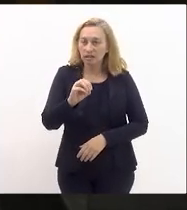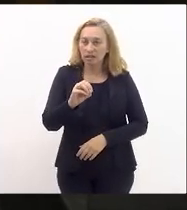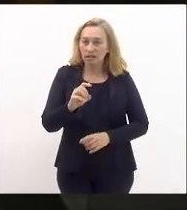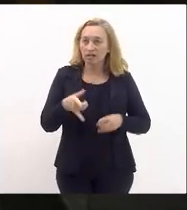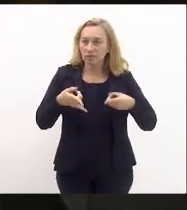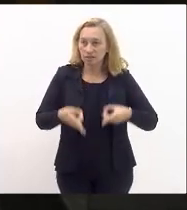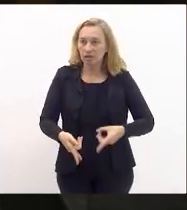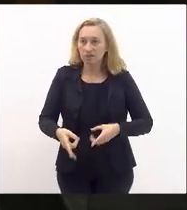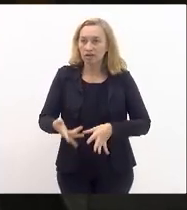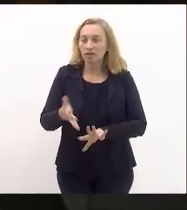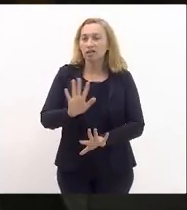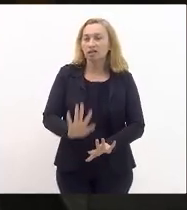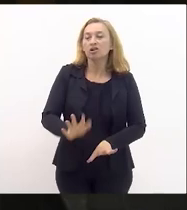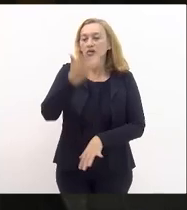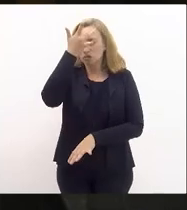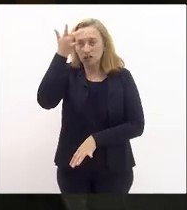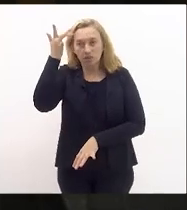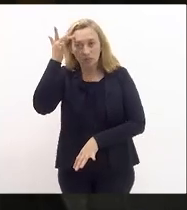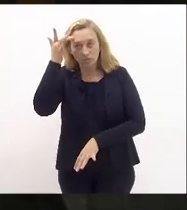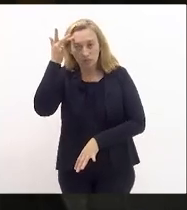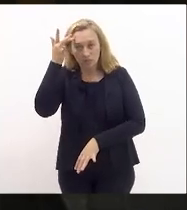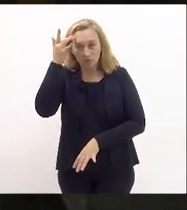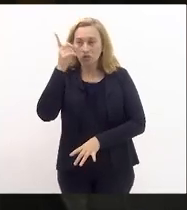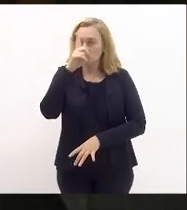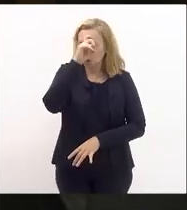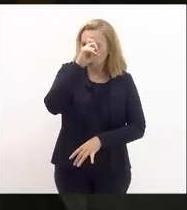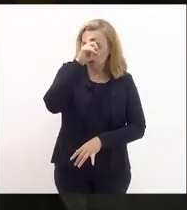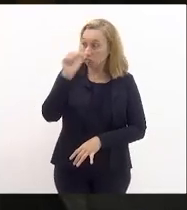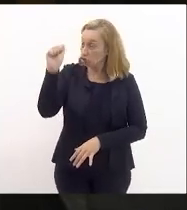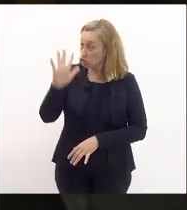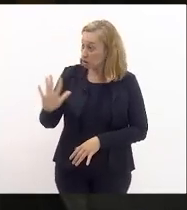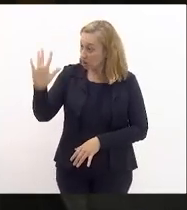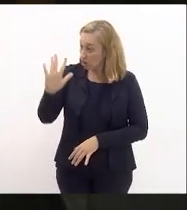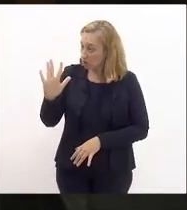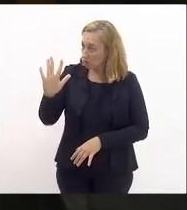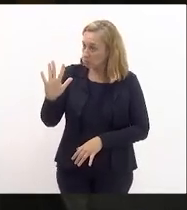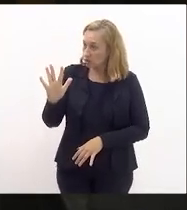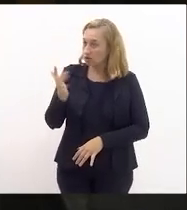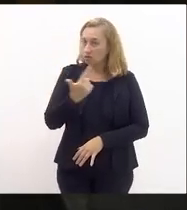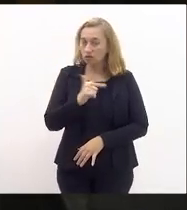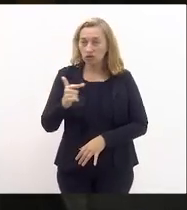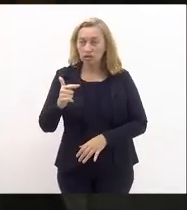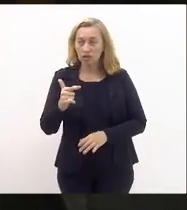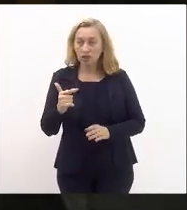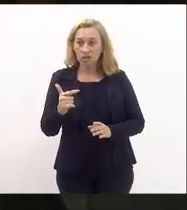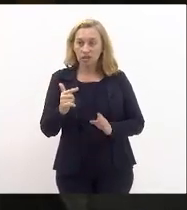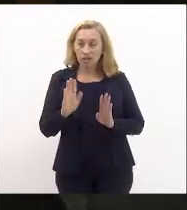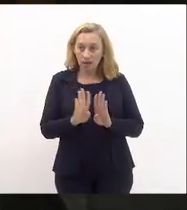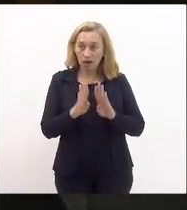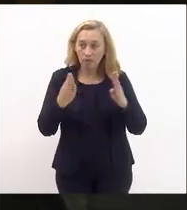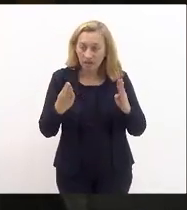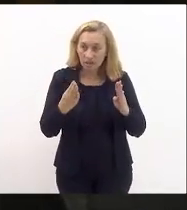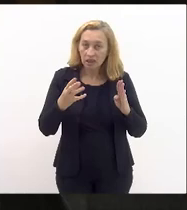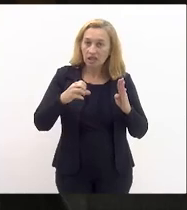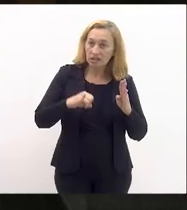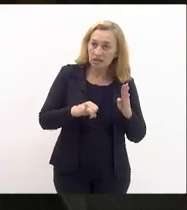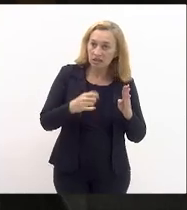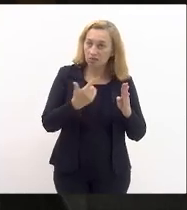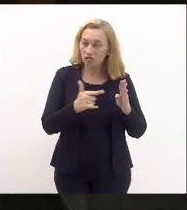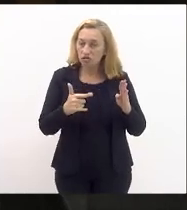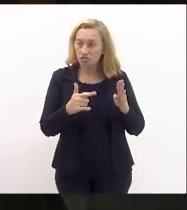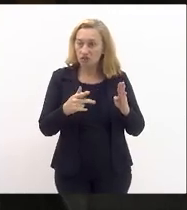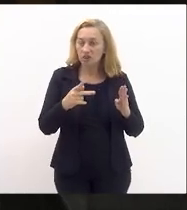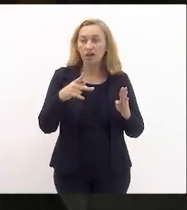para a saúde mental em hospital geral, que não teriam sido abertos se não fosse a política